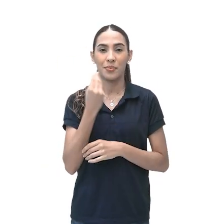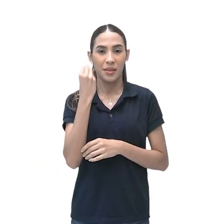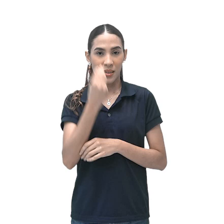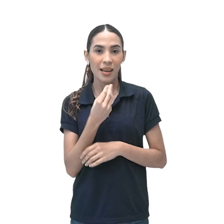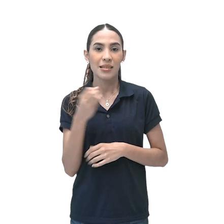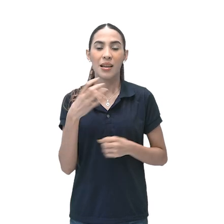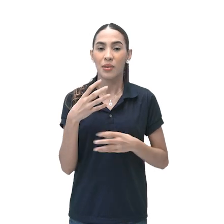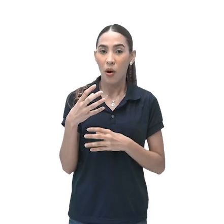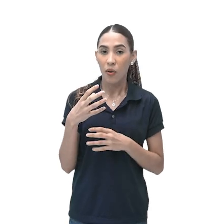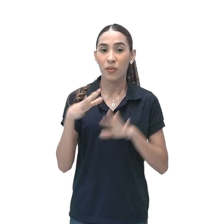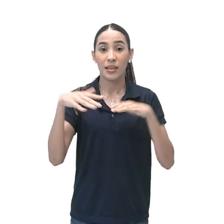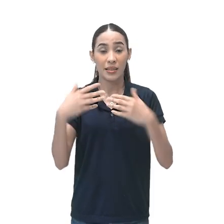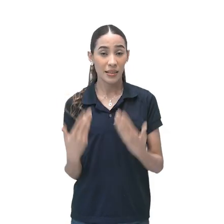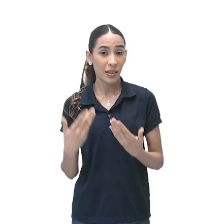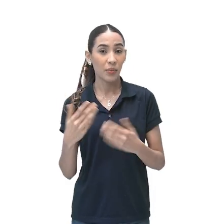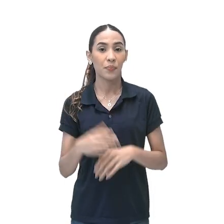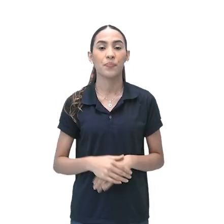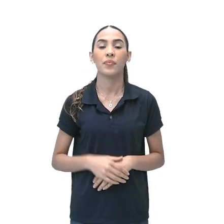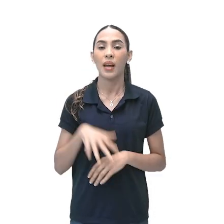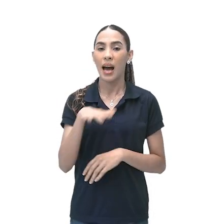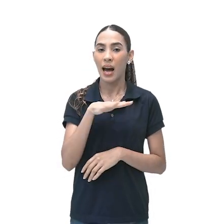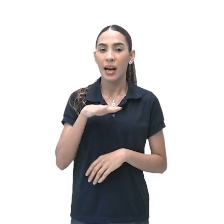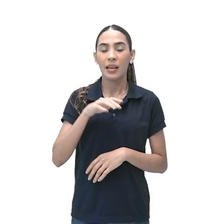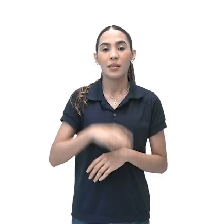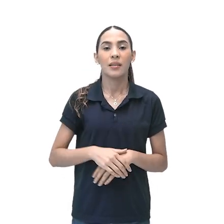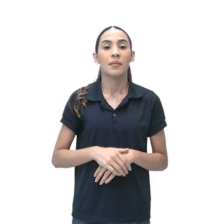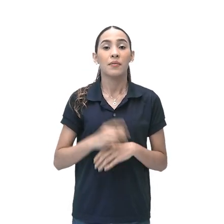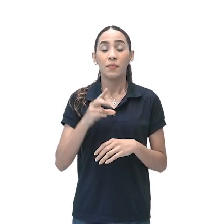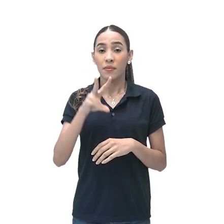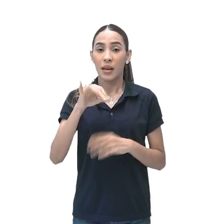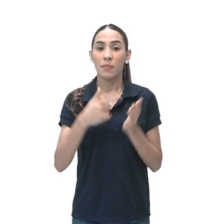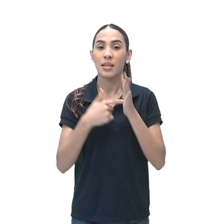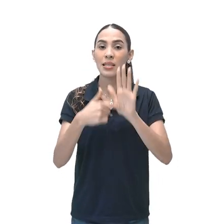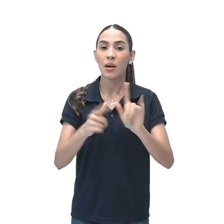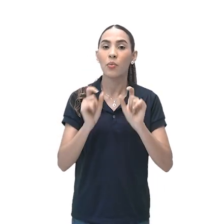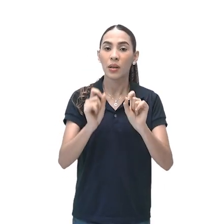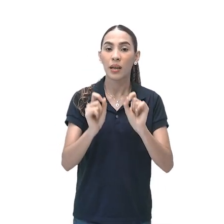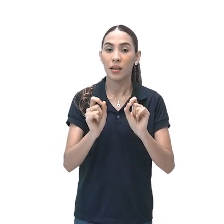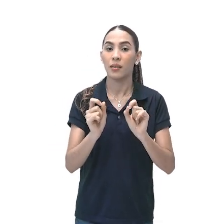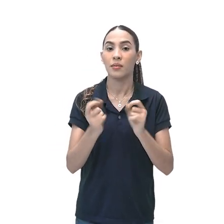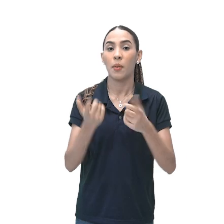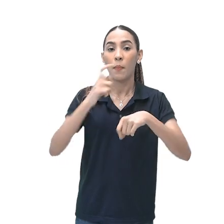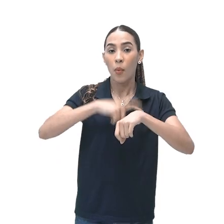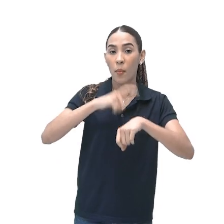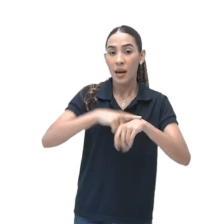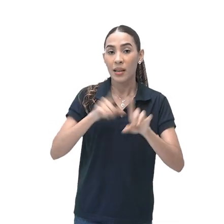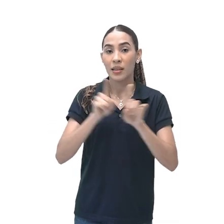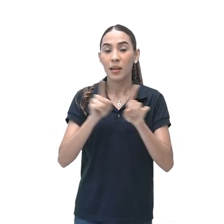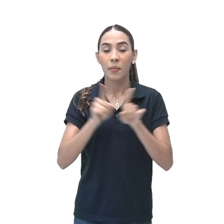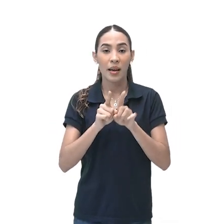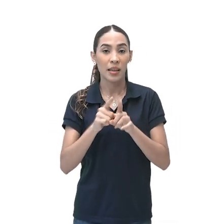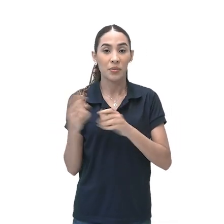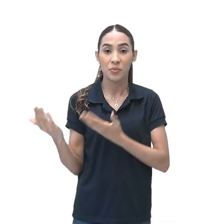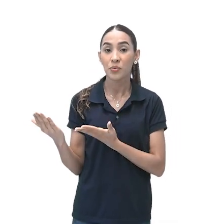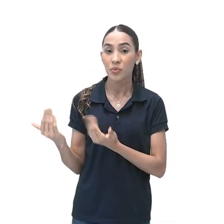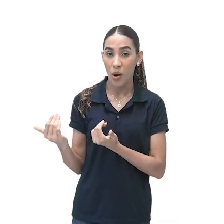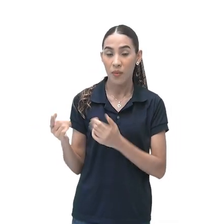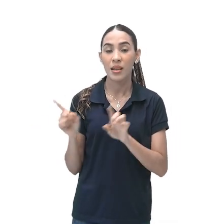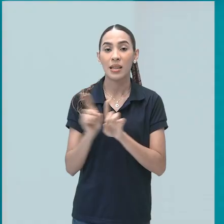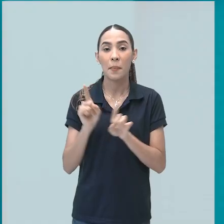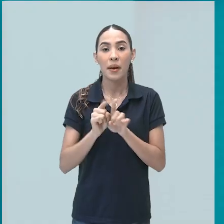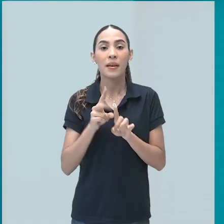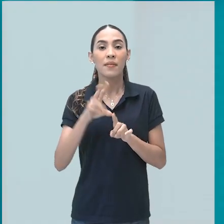novas, certo? Então, o eu lírico apresenta esse momento, essa fase, a adolescência,